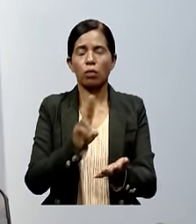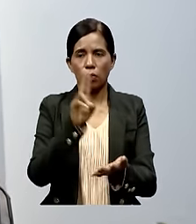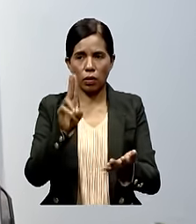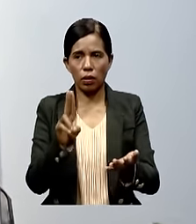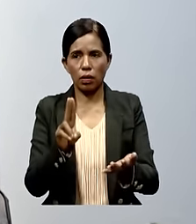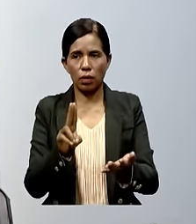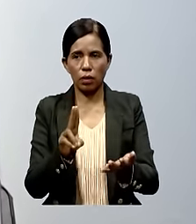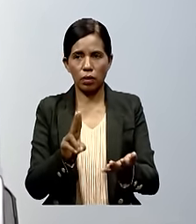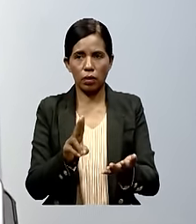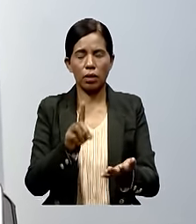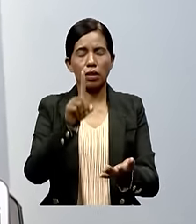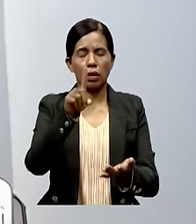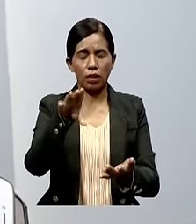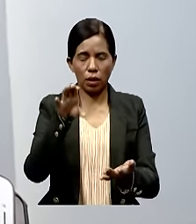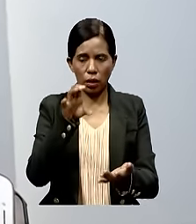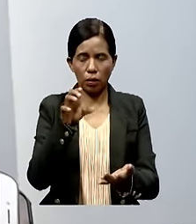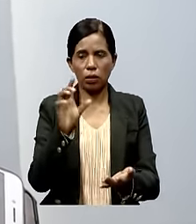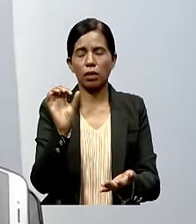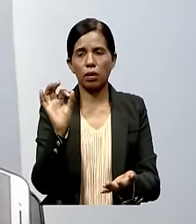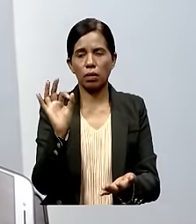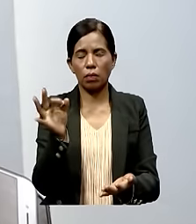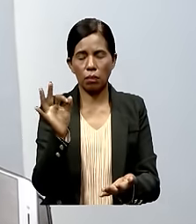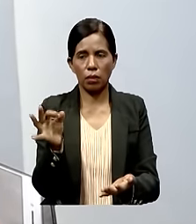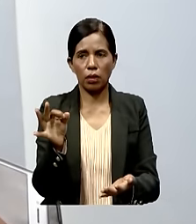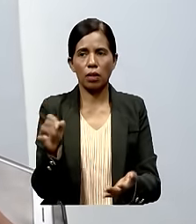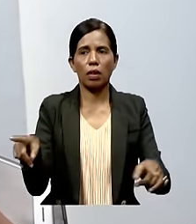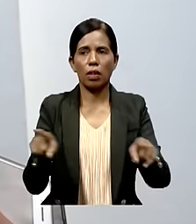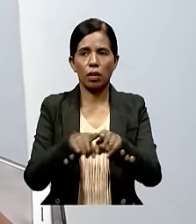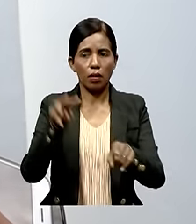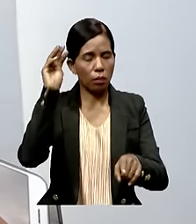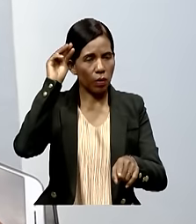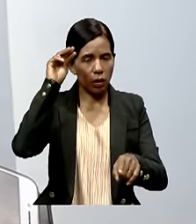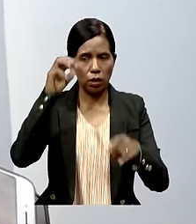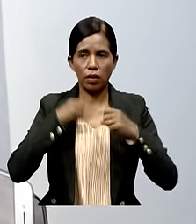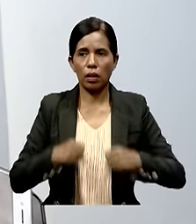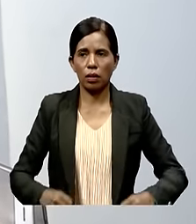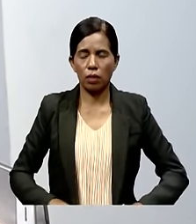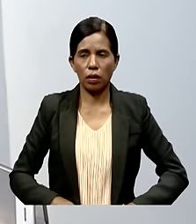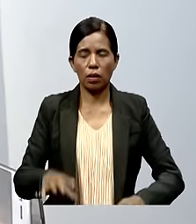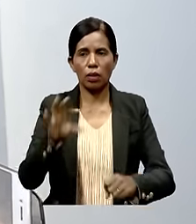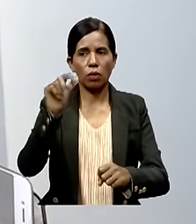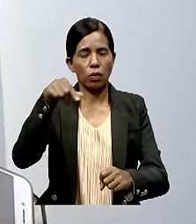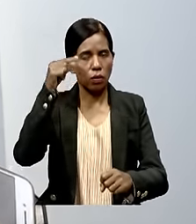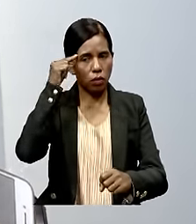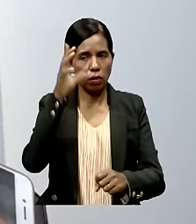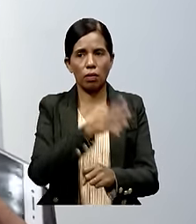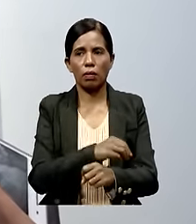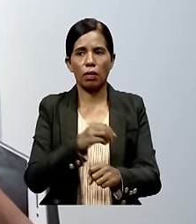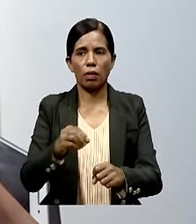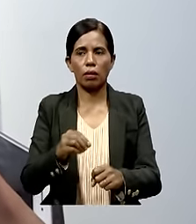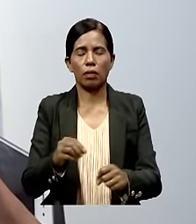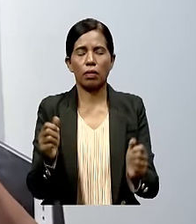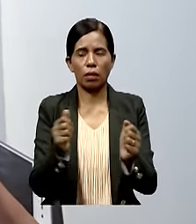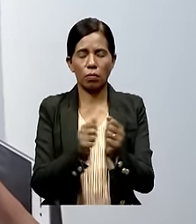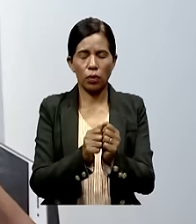197 items. Momento que nós sumi cargo nesse ministro de saúde e não no governo nenhum. 198 items